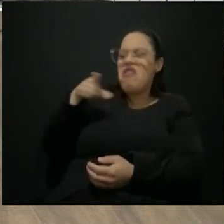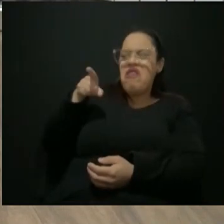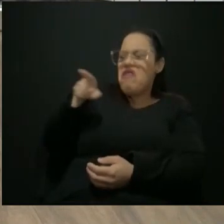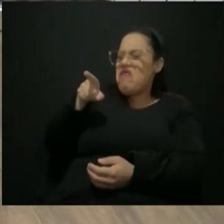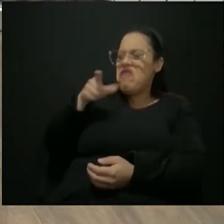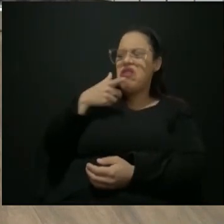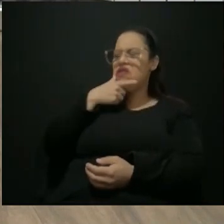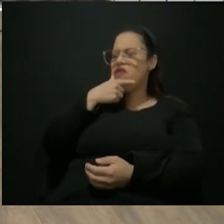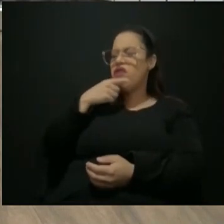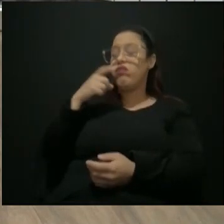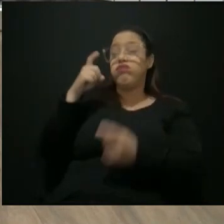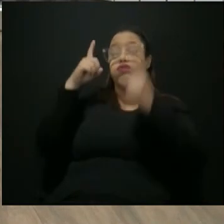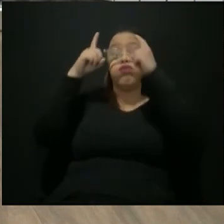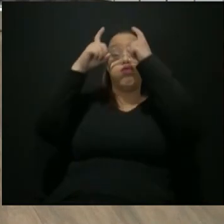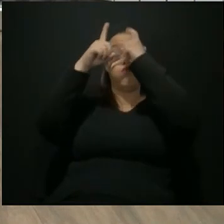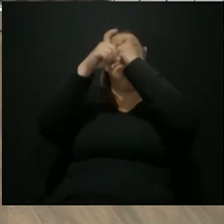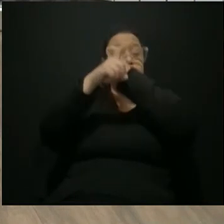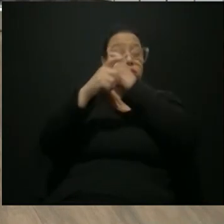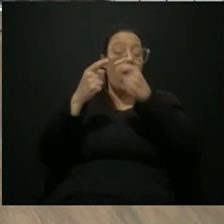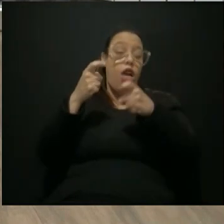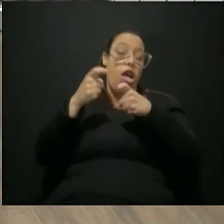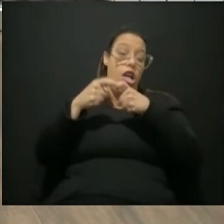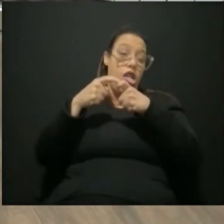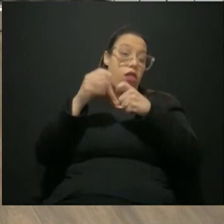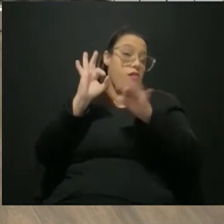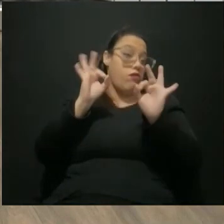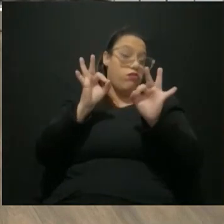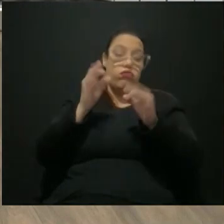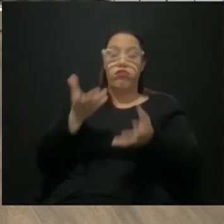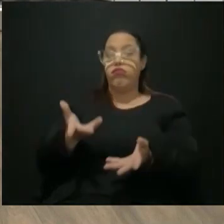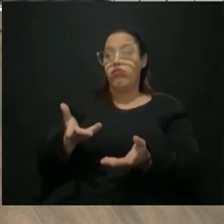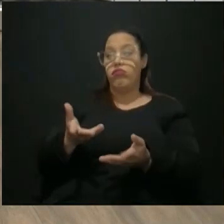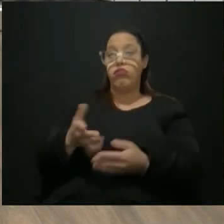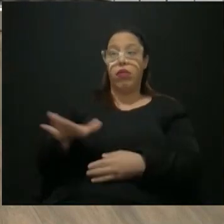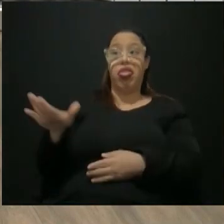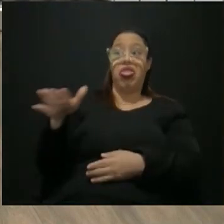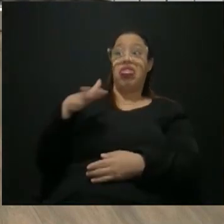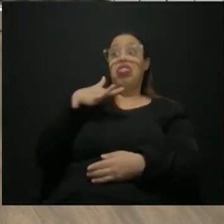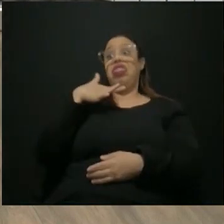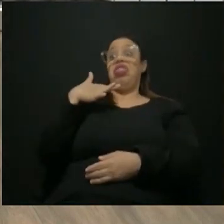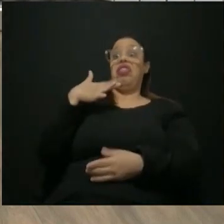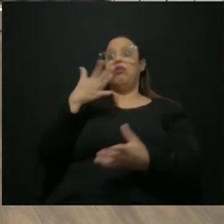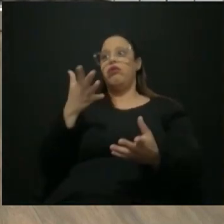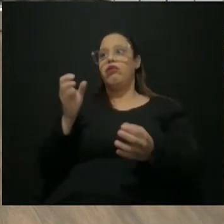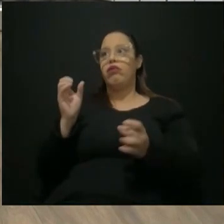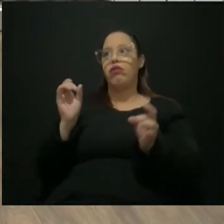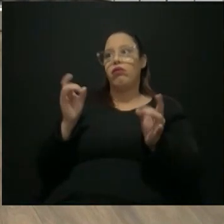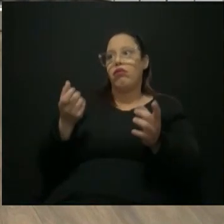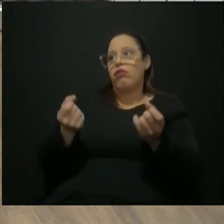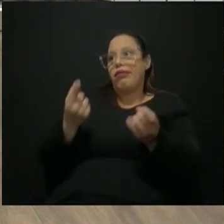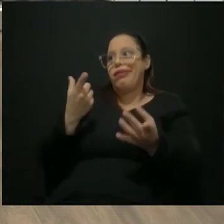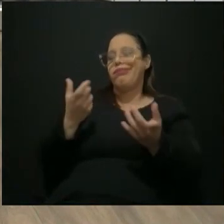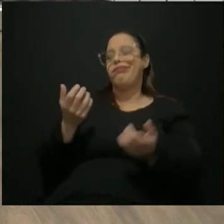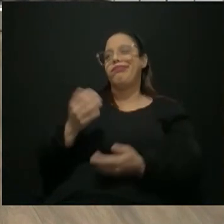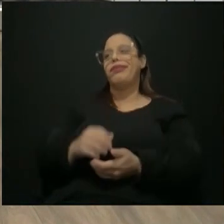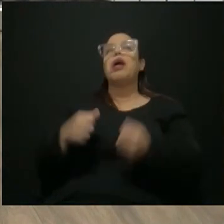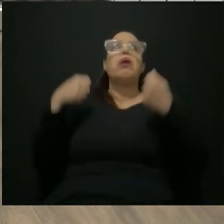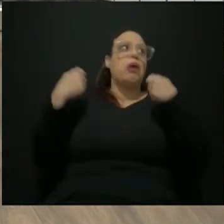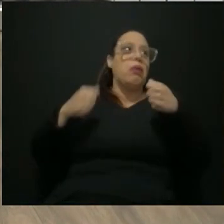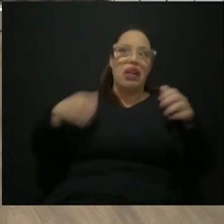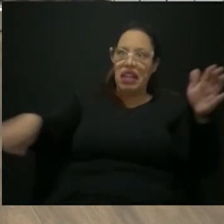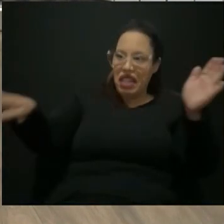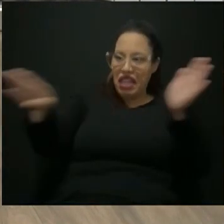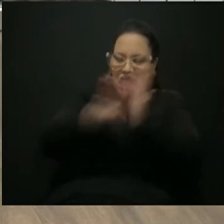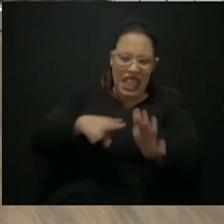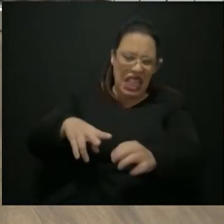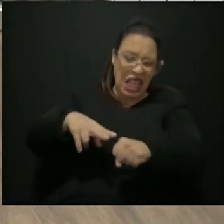médico, né? E só vai no médico mesmo quando está, tipo assim, no último grau, na última instância, preciso ir, vai arrastado ainda.